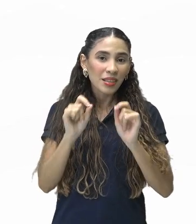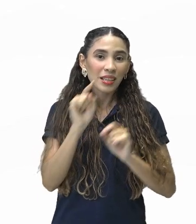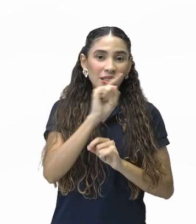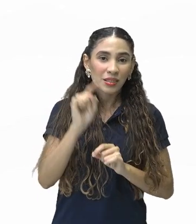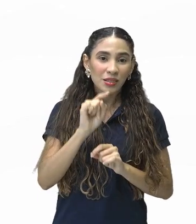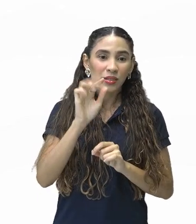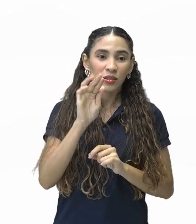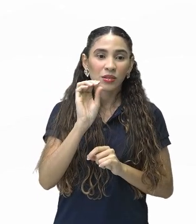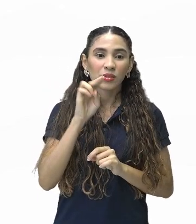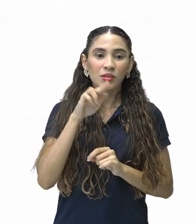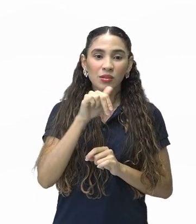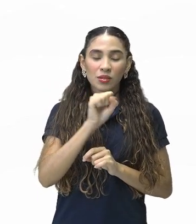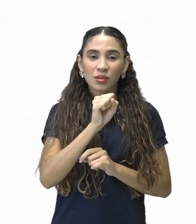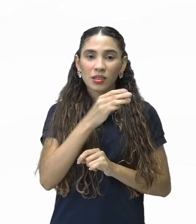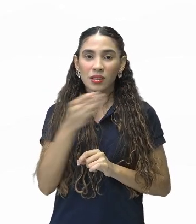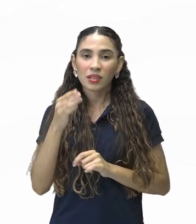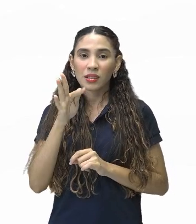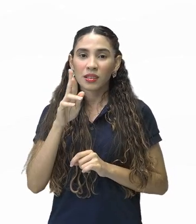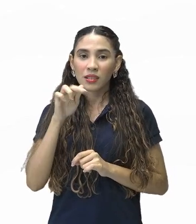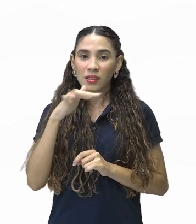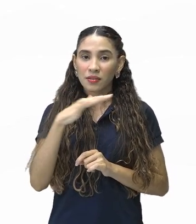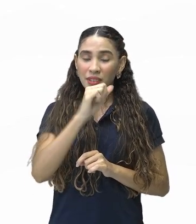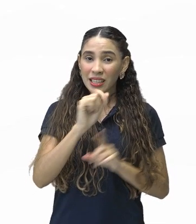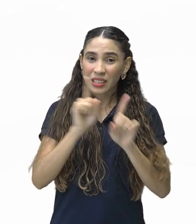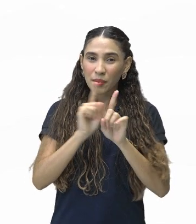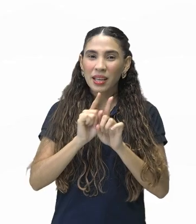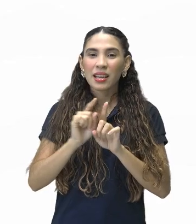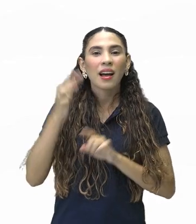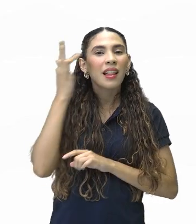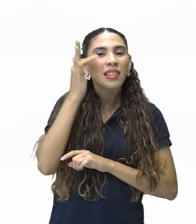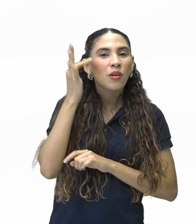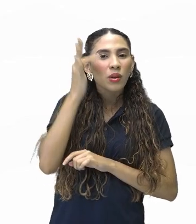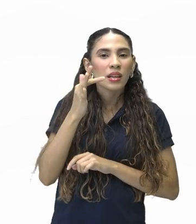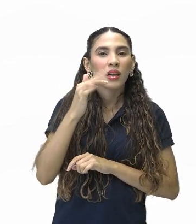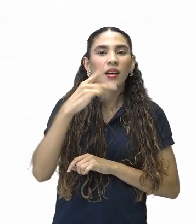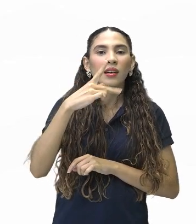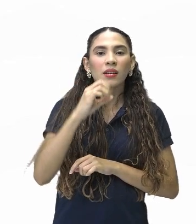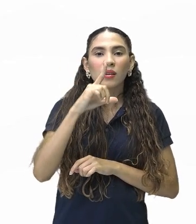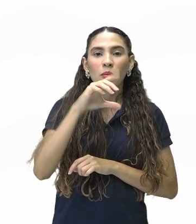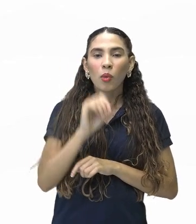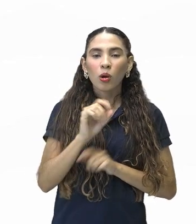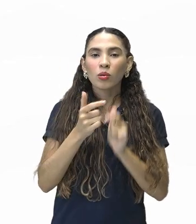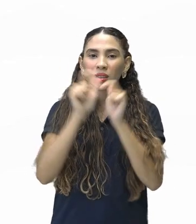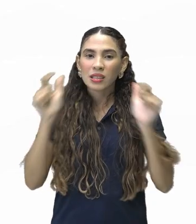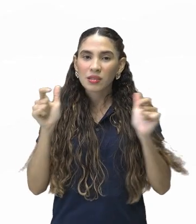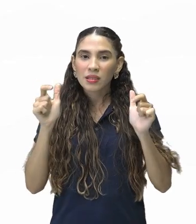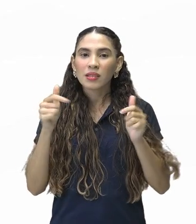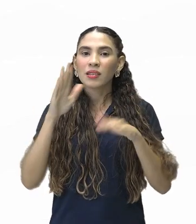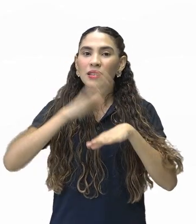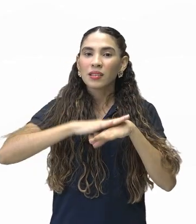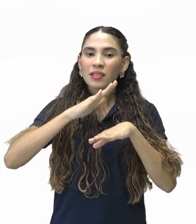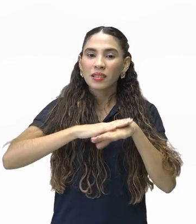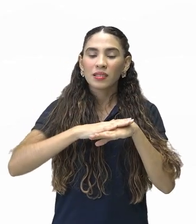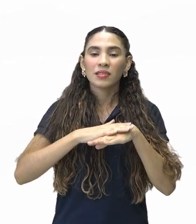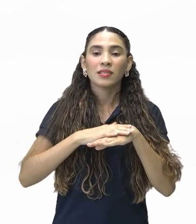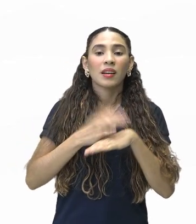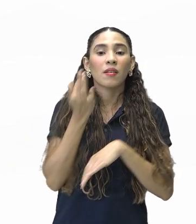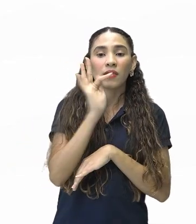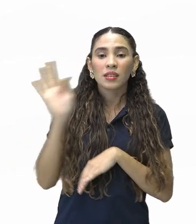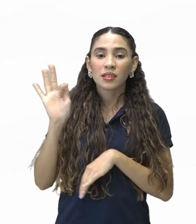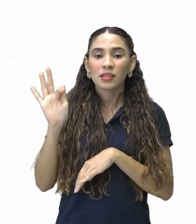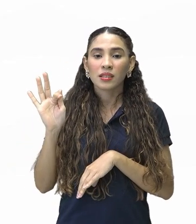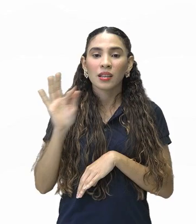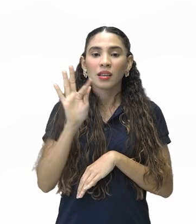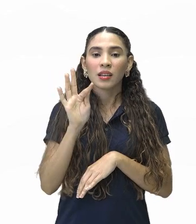zonas francas. E a teoria dos polos de crescimento, desenvolvida pelo economista francês